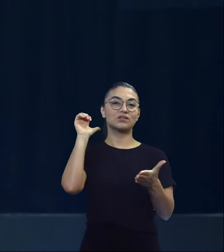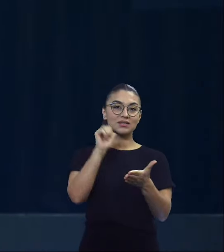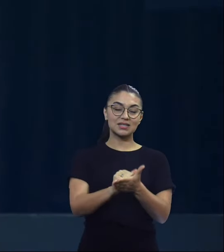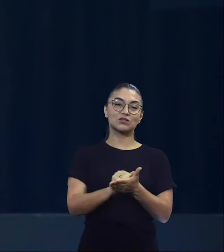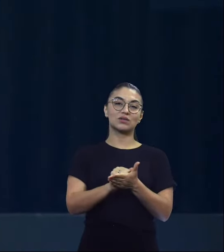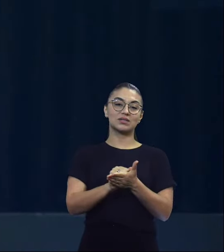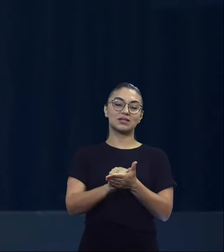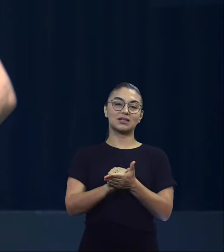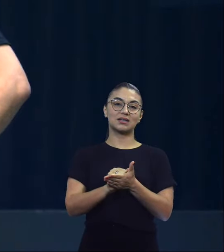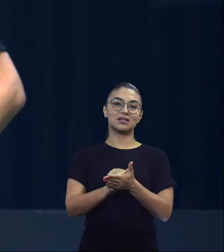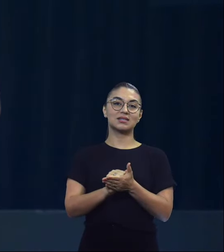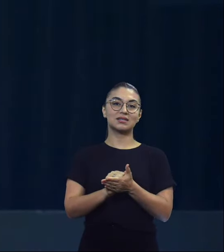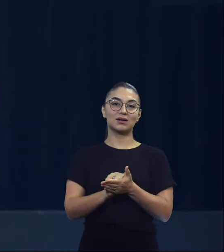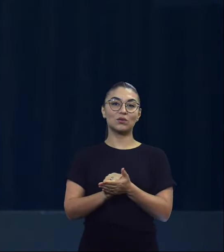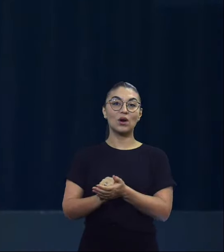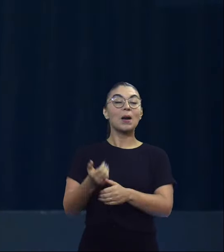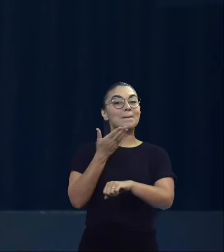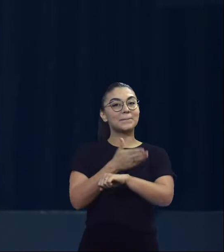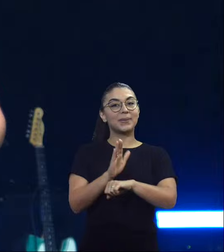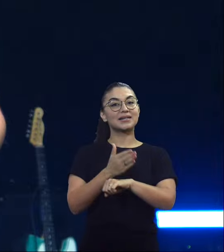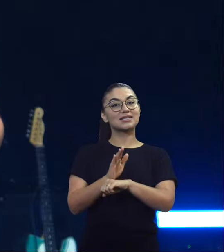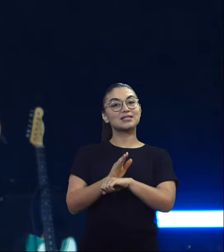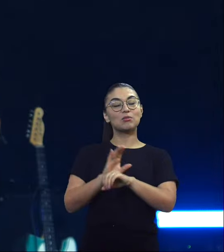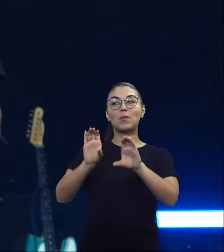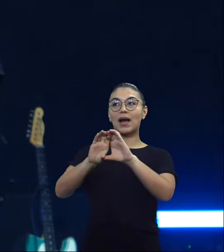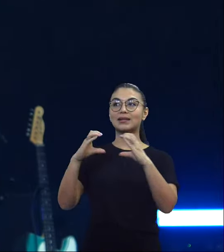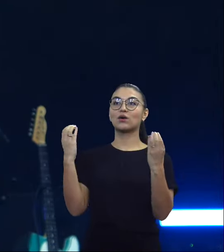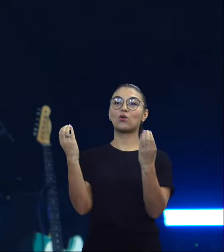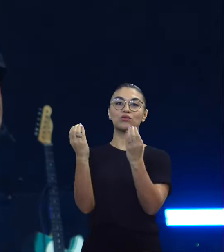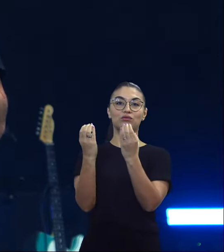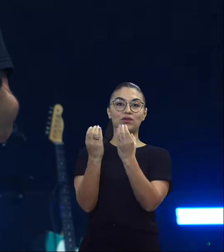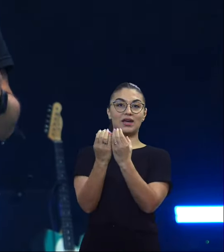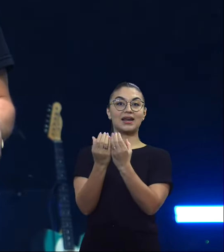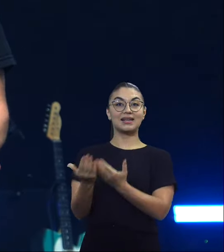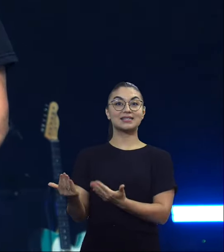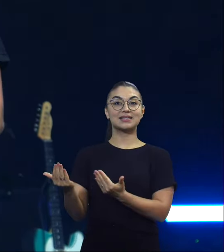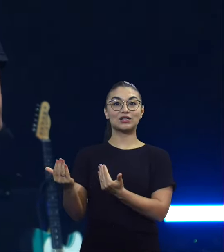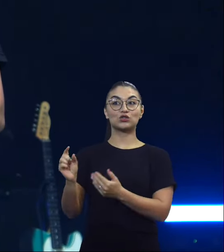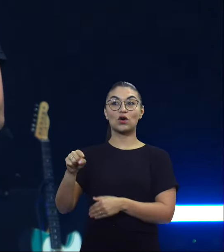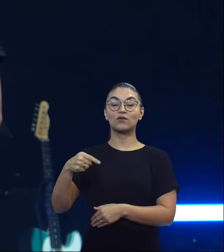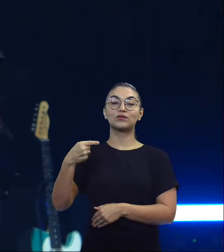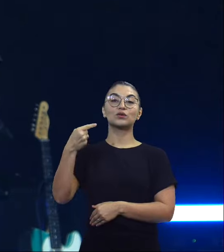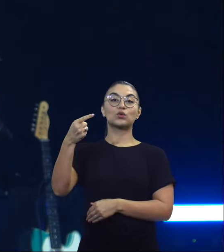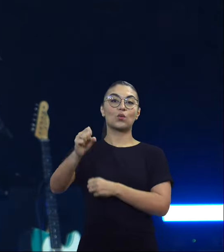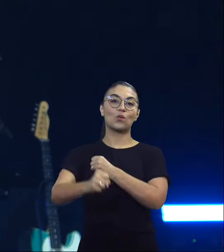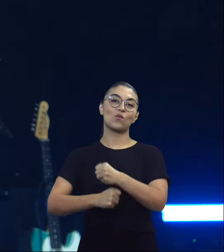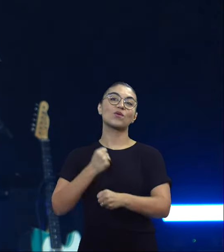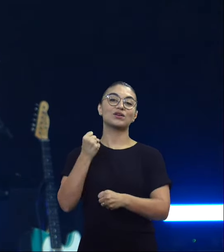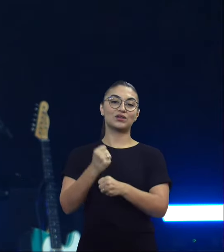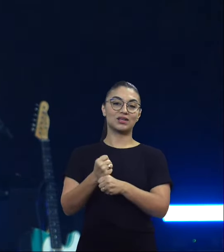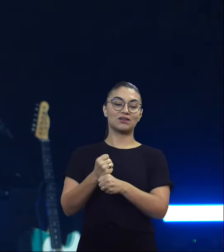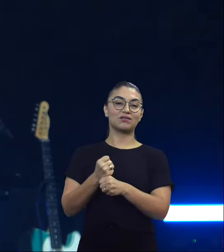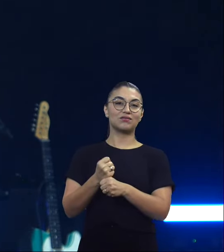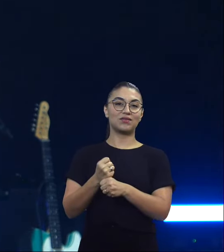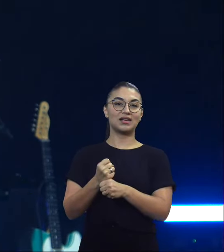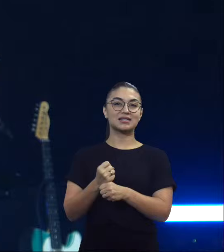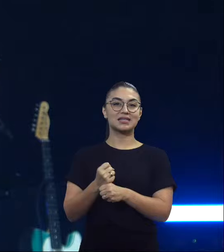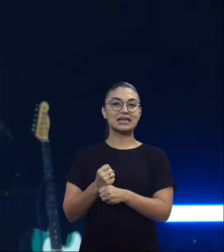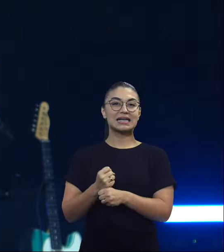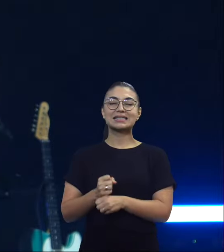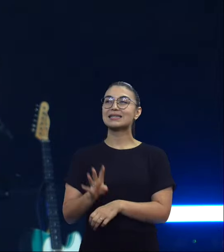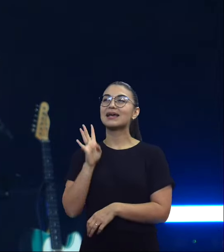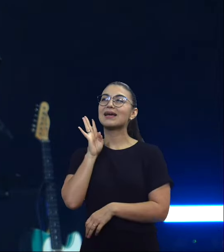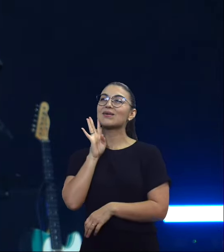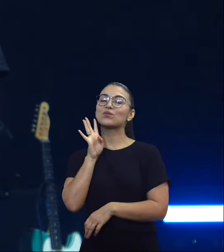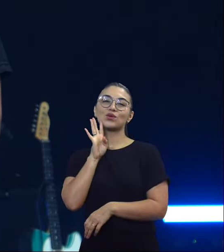tem muita coisa nova aí para essa próxima conferência, entre programações, preletores, bandas, vamos gravar algumas das nossas